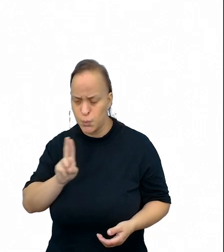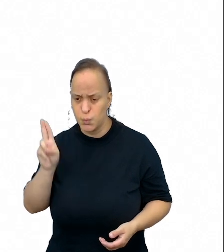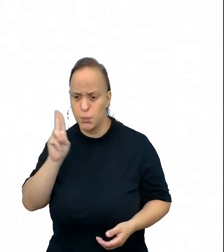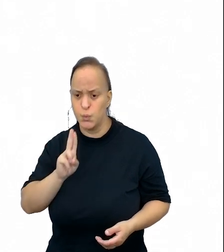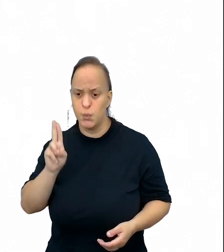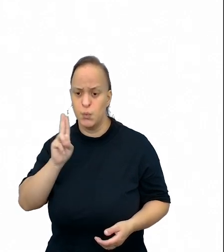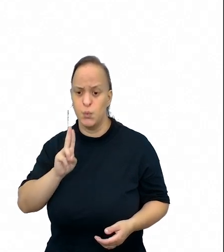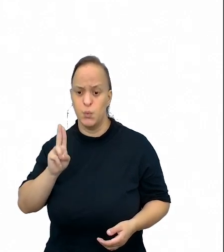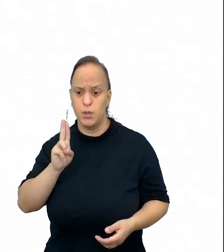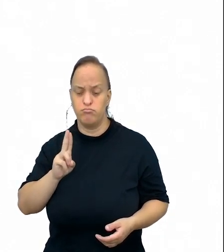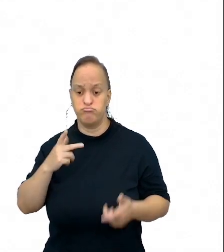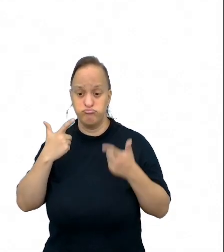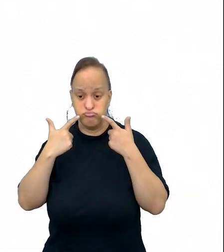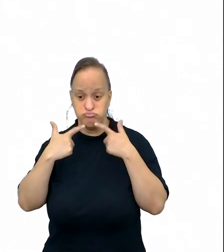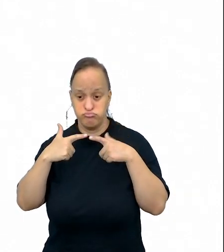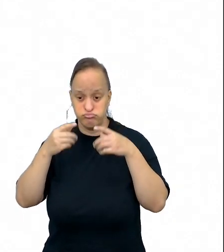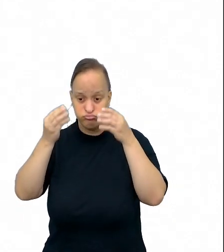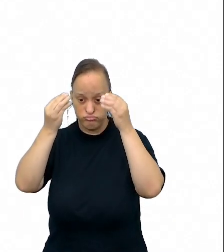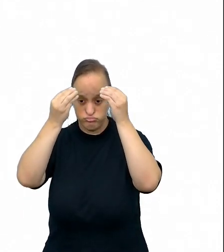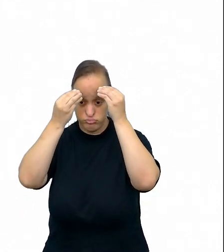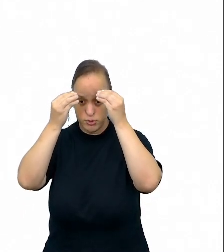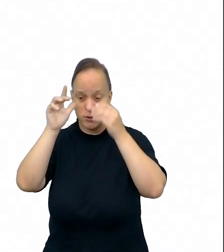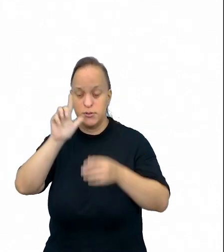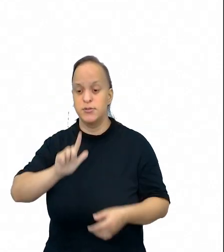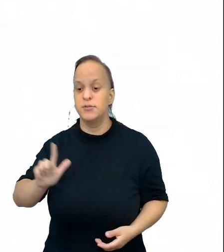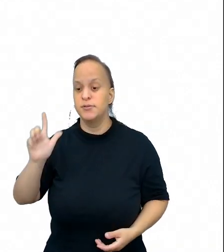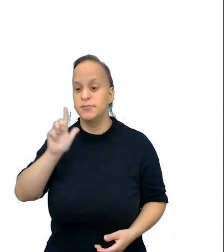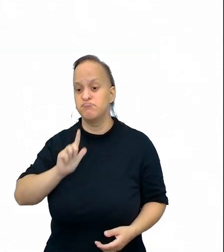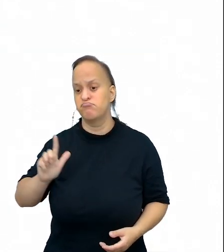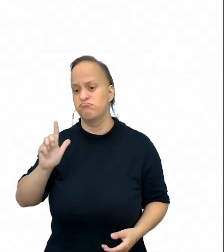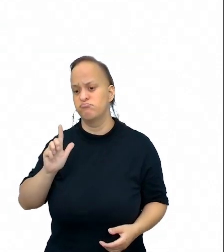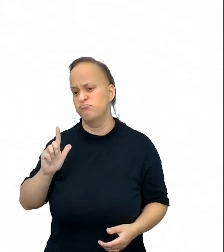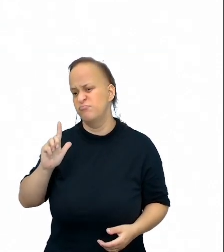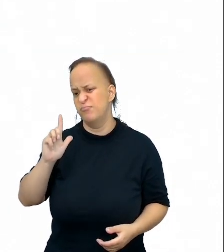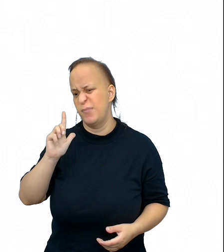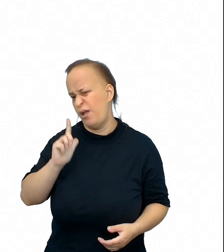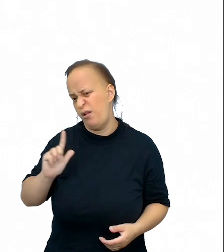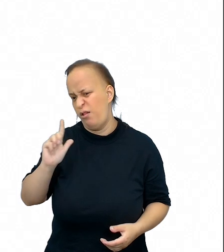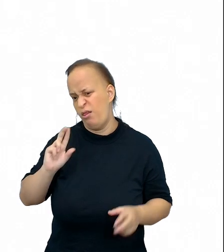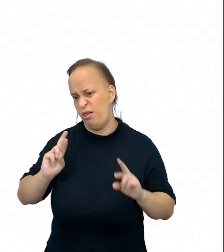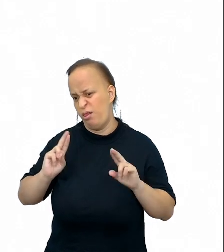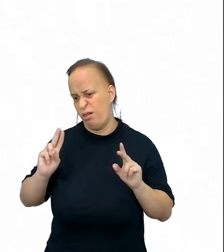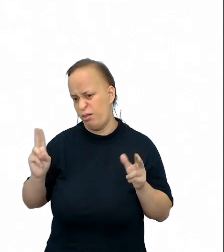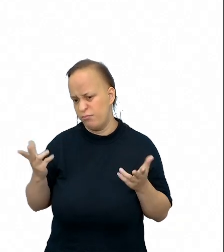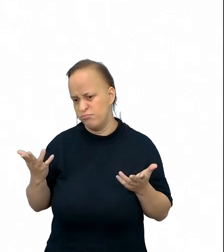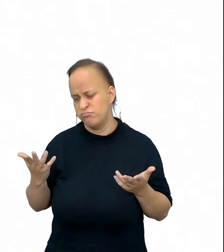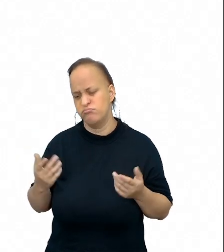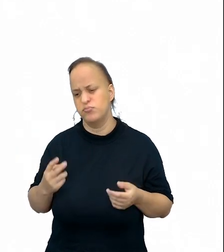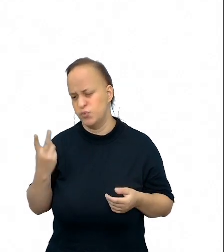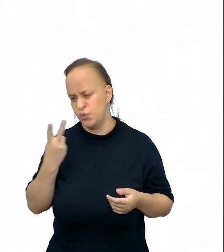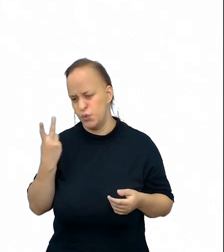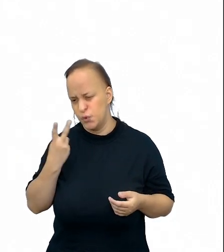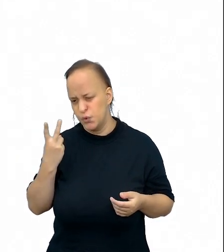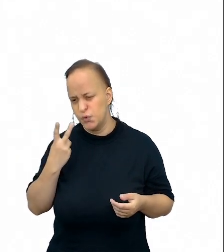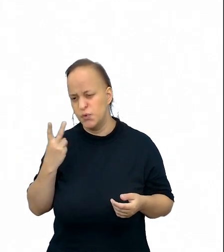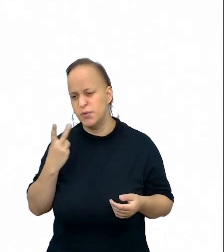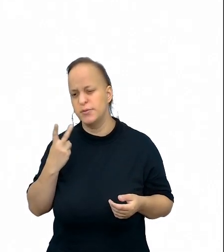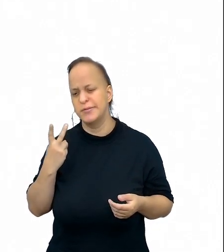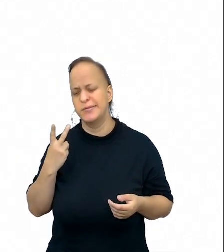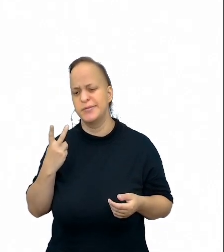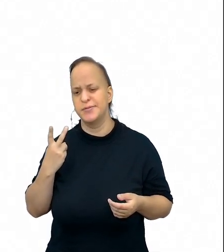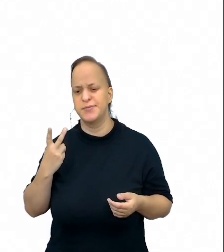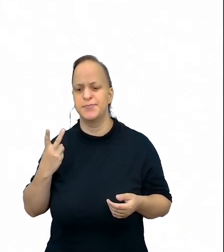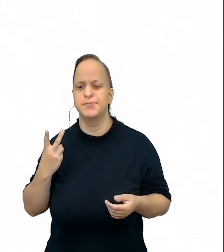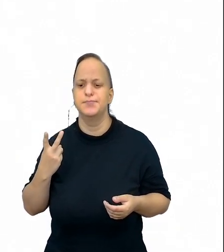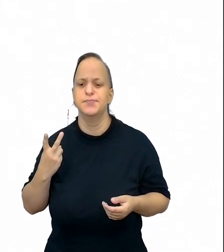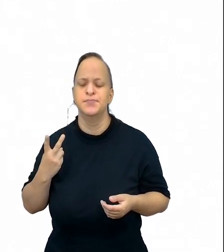literária e também a não literária, como eu disse também aqui, pensando também nos usos. Aqui é um elemento que está sendo tratado